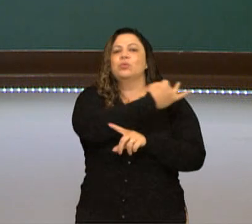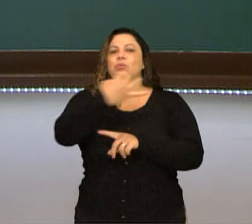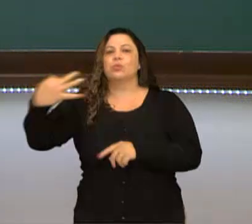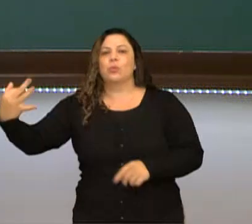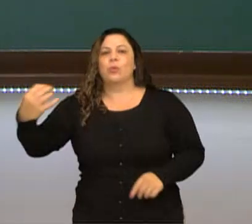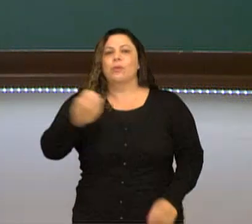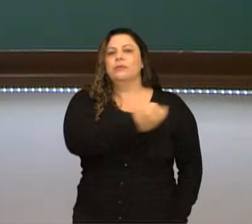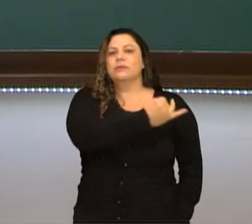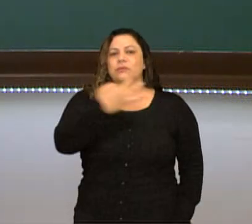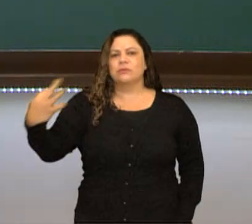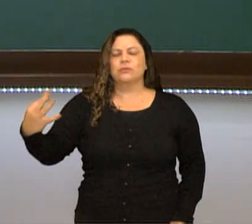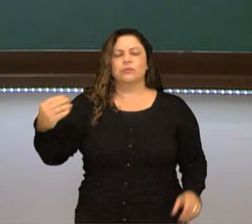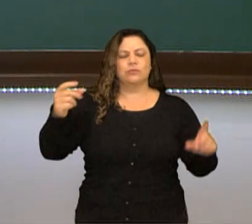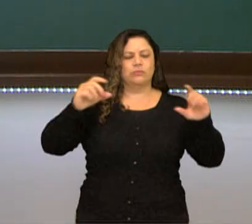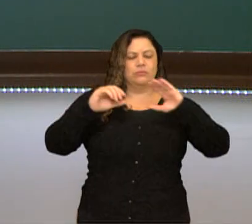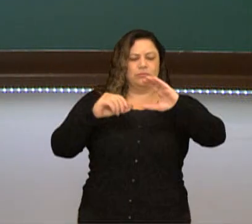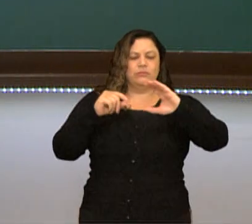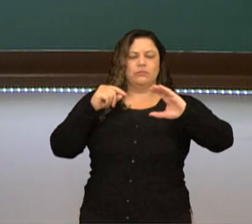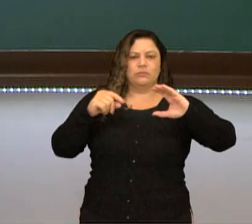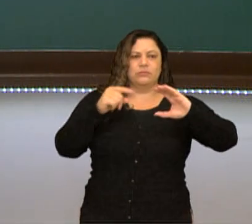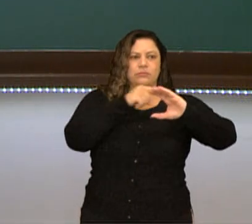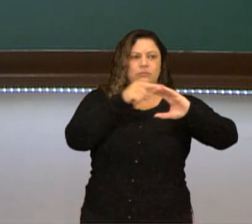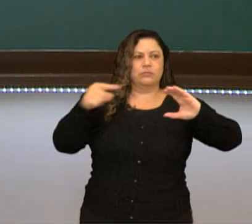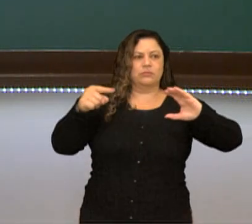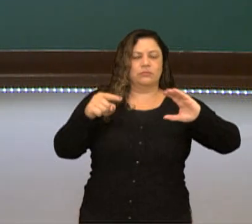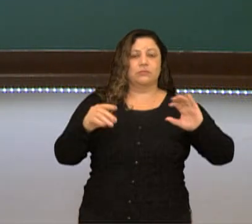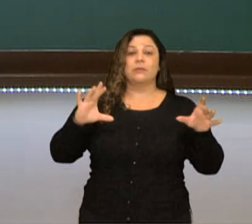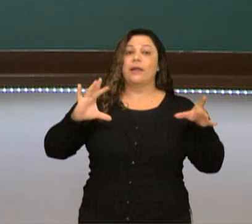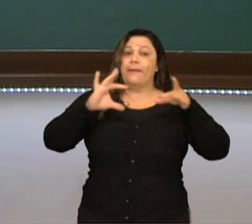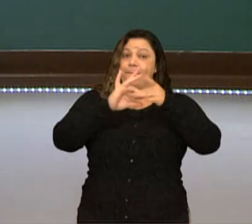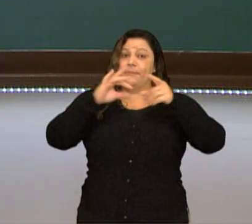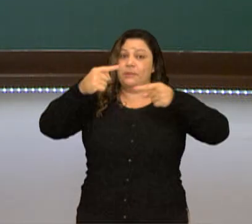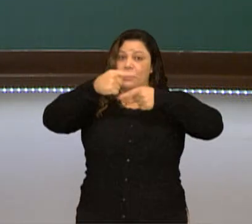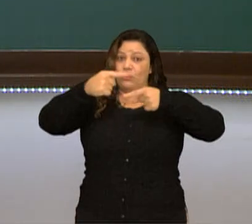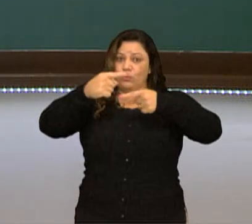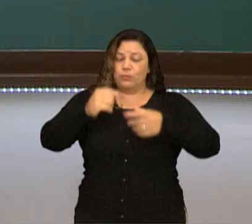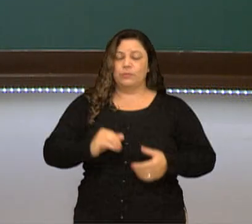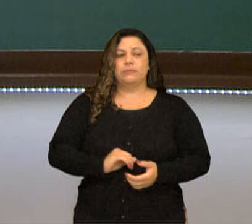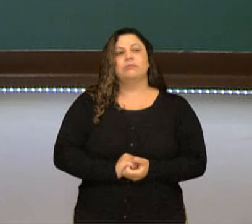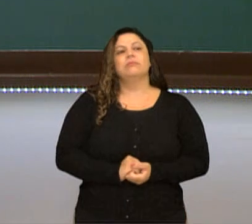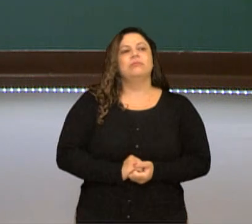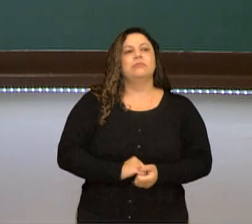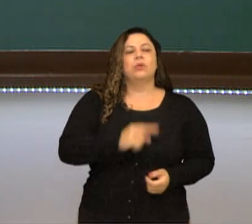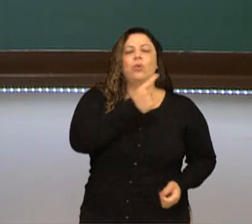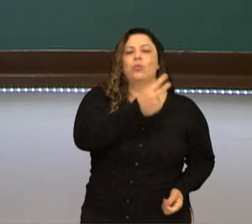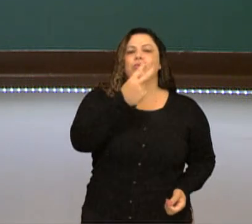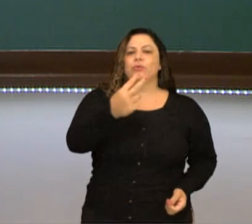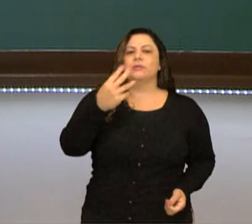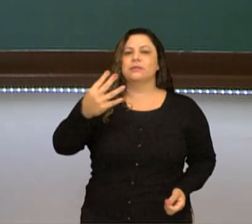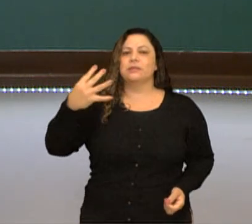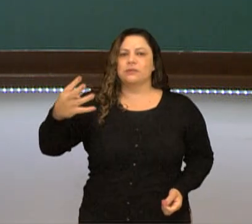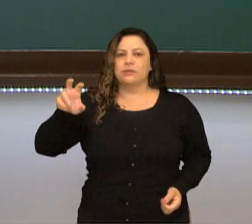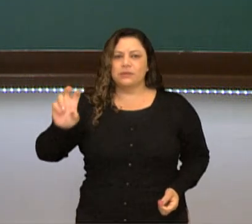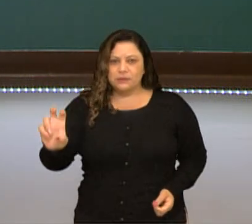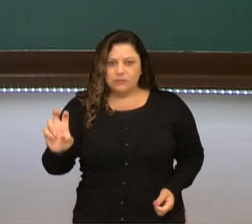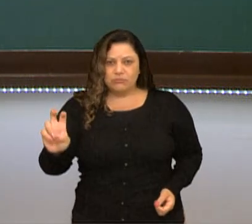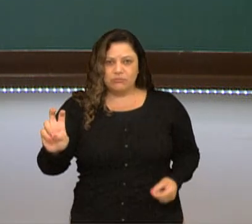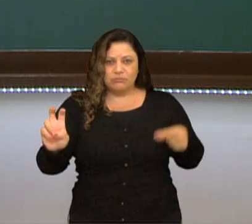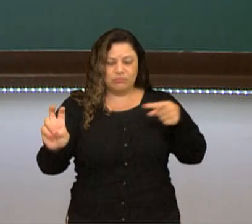do carbono da extremidade mais próxima da dupla e do OH. Aqui. 1, 2, 3, 4,